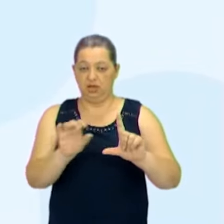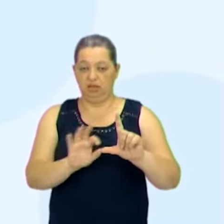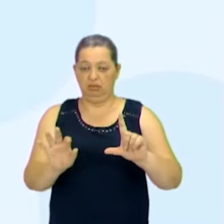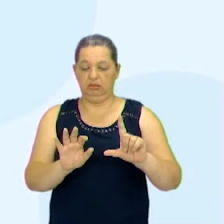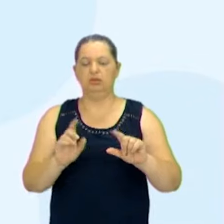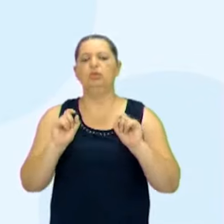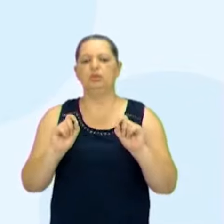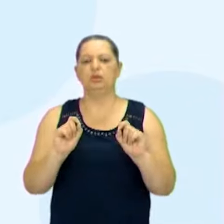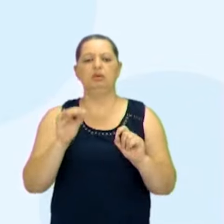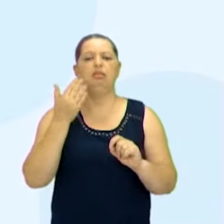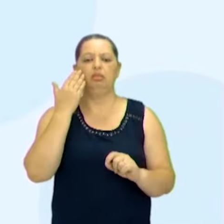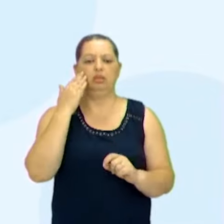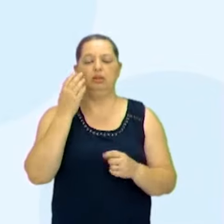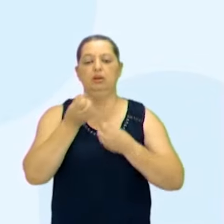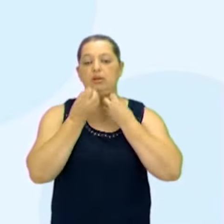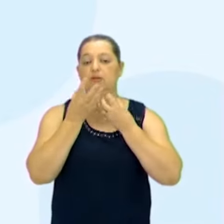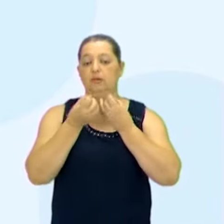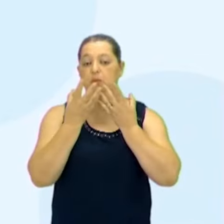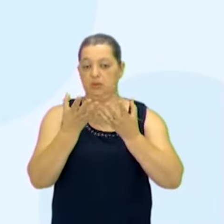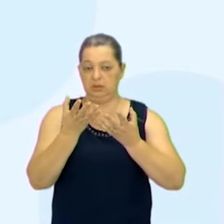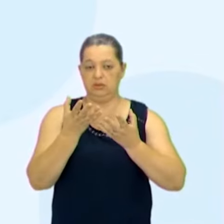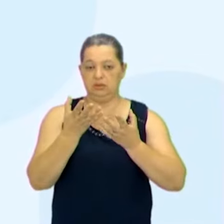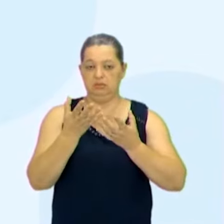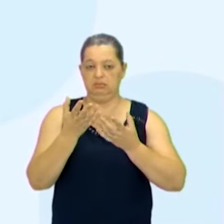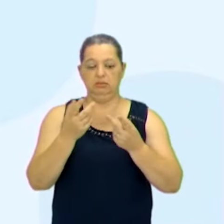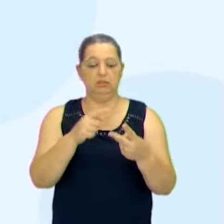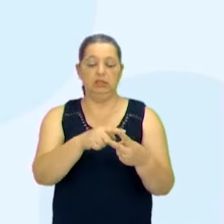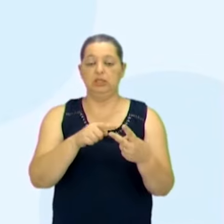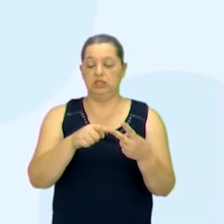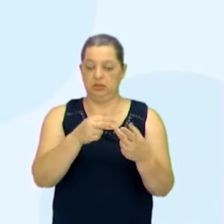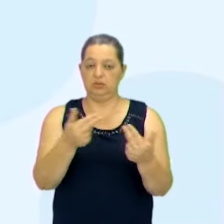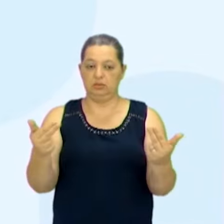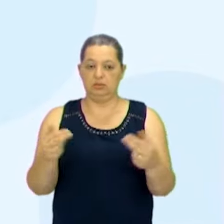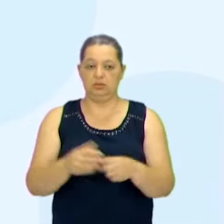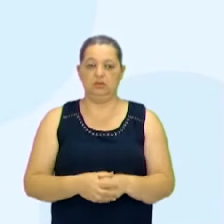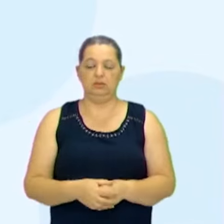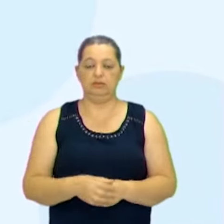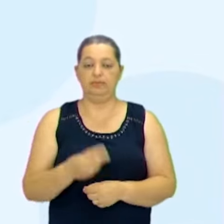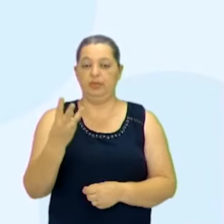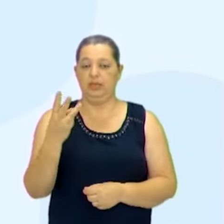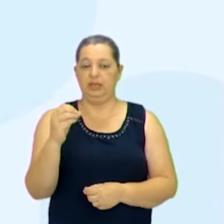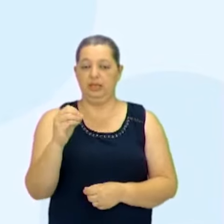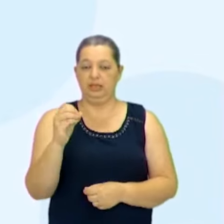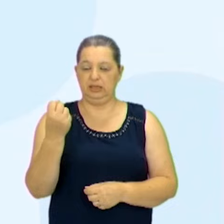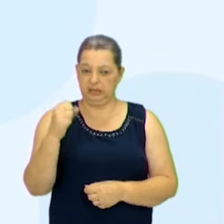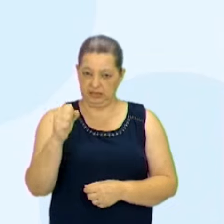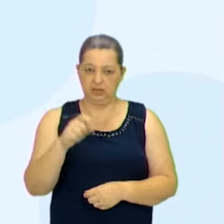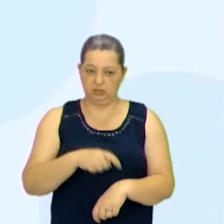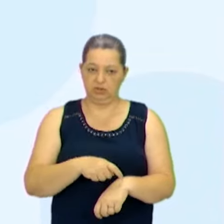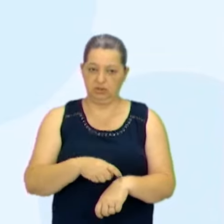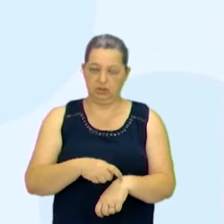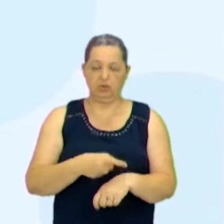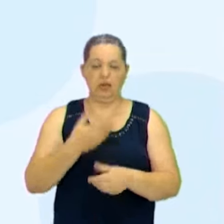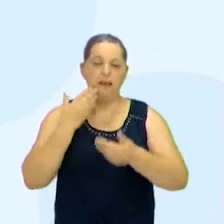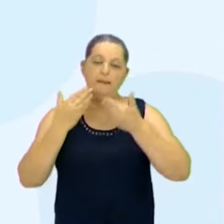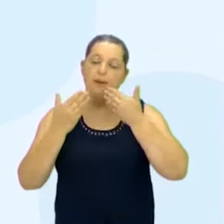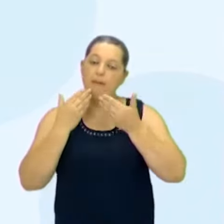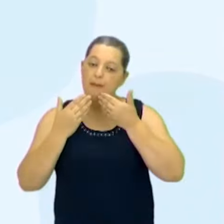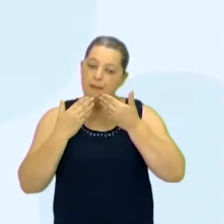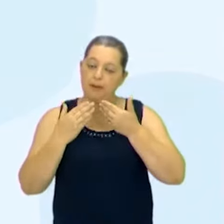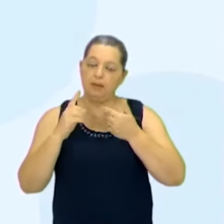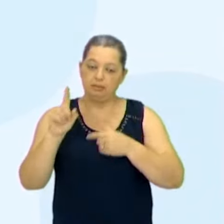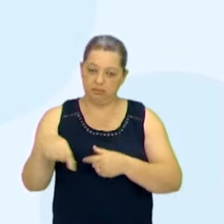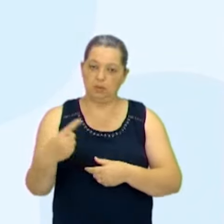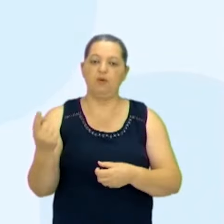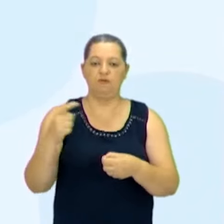você consegue tirar de informação a partir dessas duas imagens? Eu vou deixar 30 segundos para que vocês conversem um pouco sobre isso e